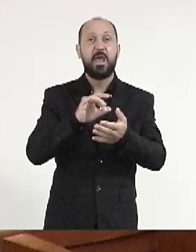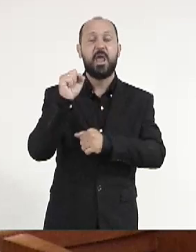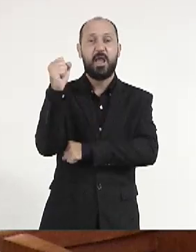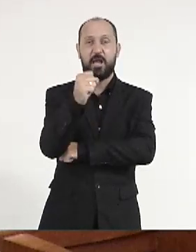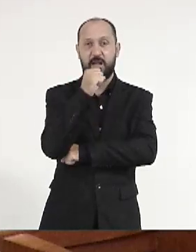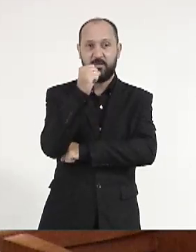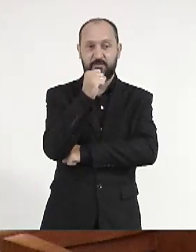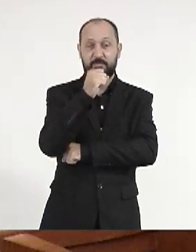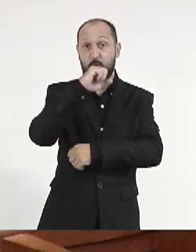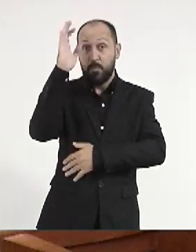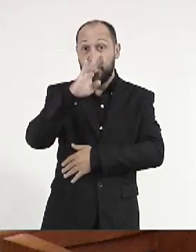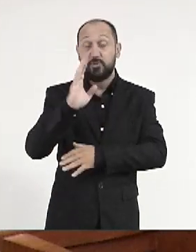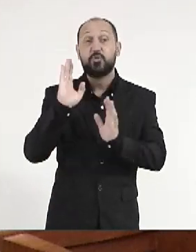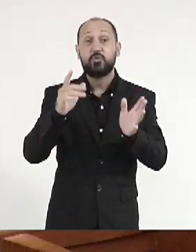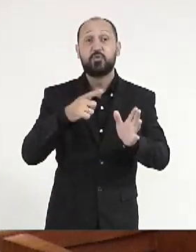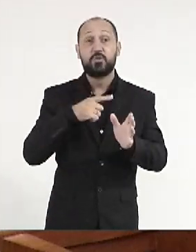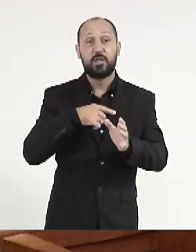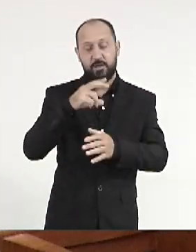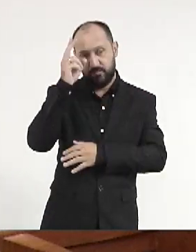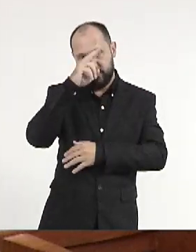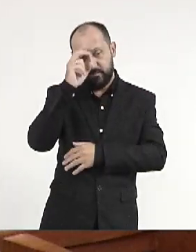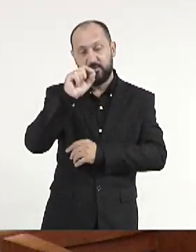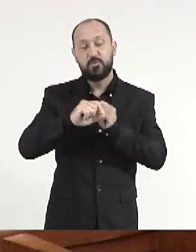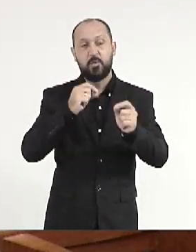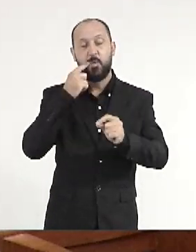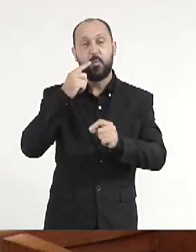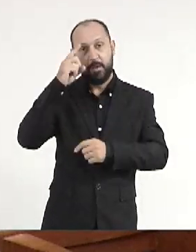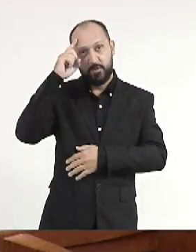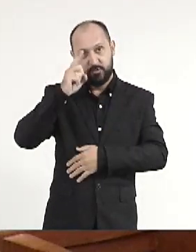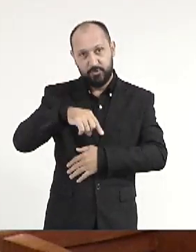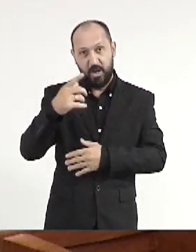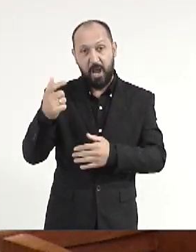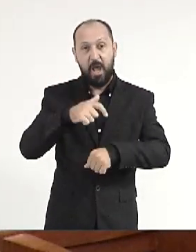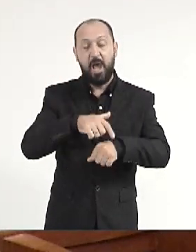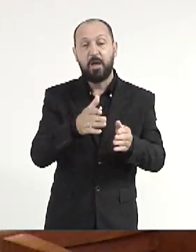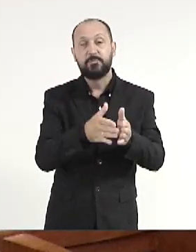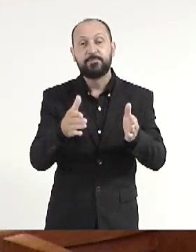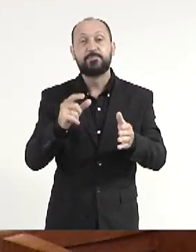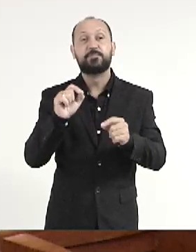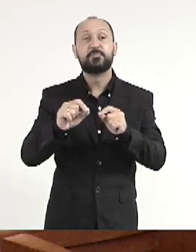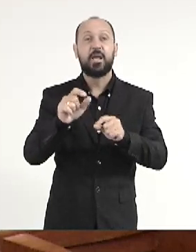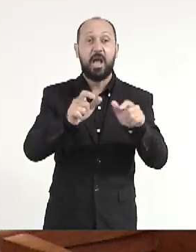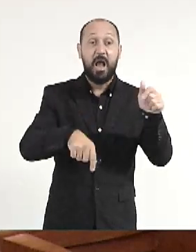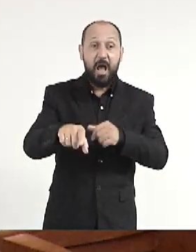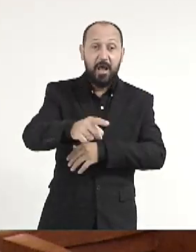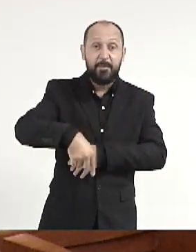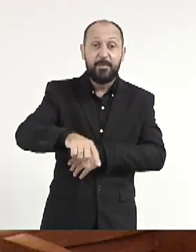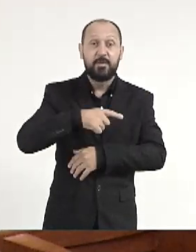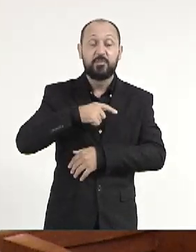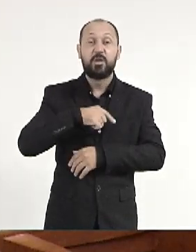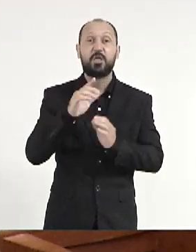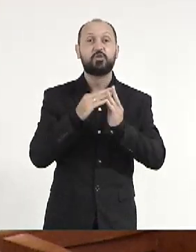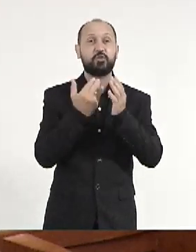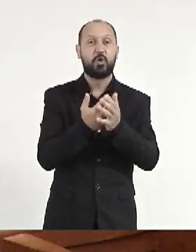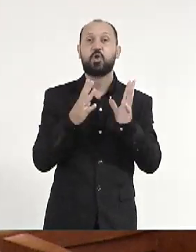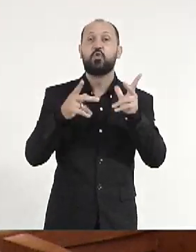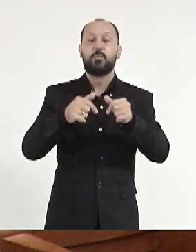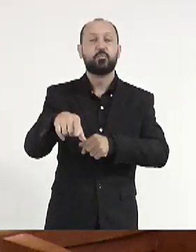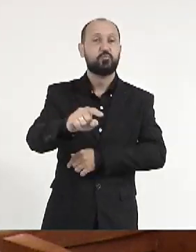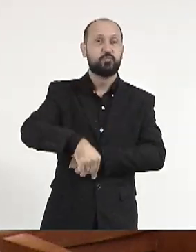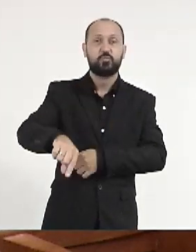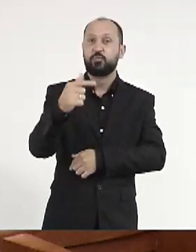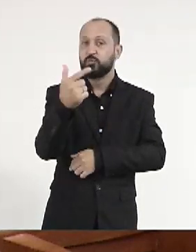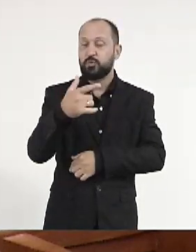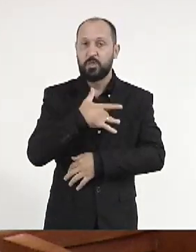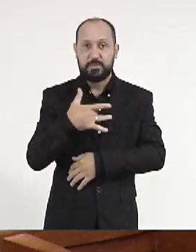O Brasil já teve na sua história uma ditadura. E é na ditadura em que as as pessoas não tinham escola para todo mundo, não